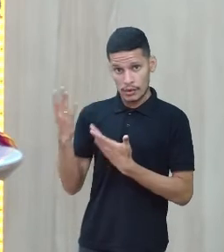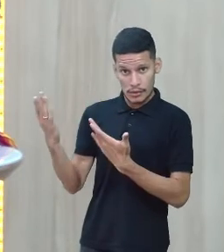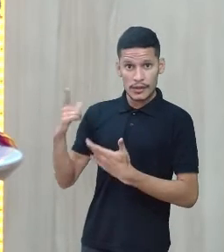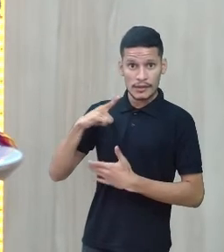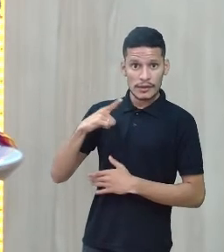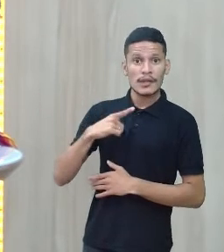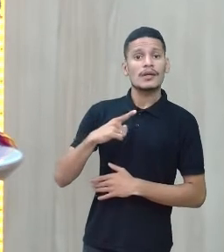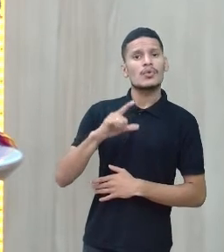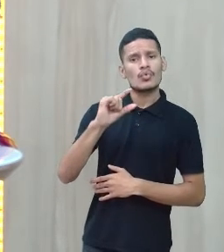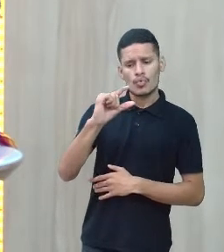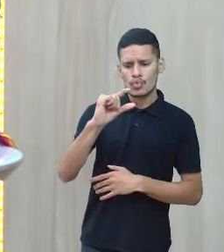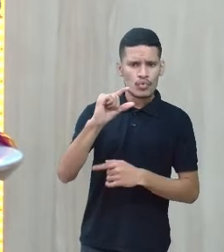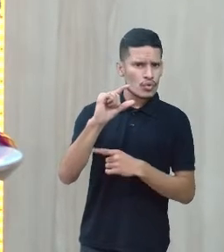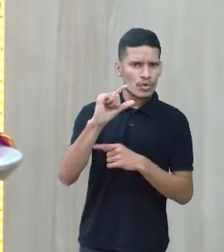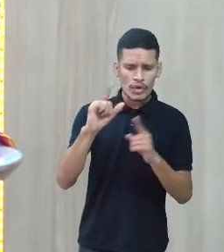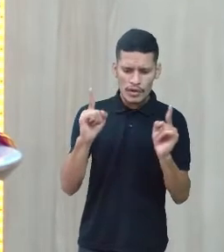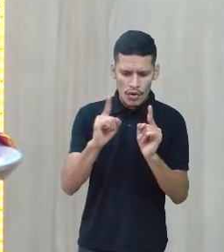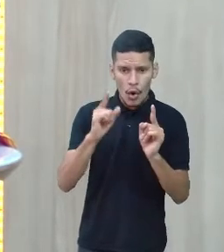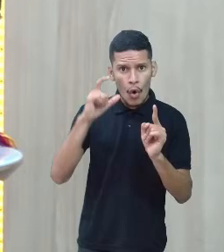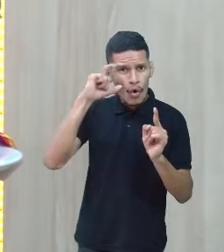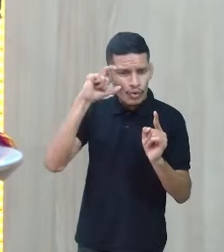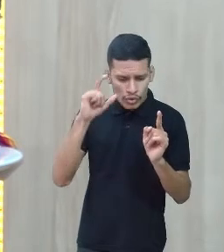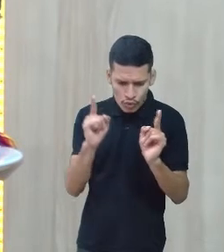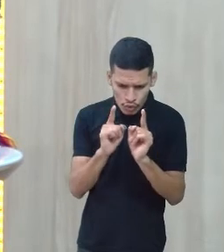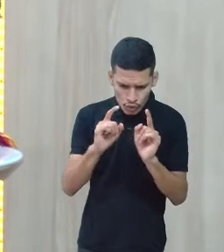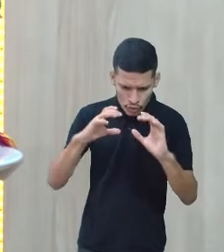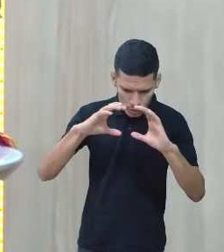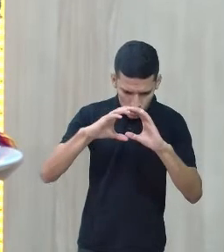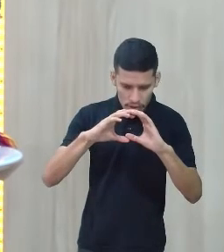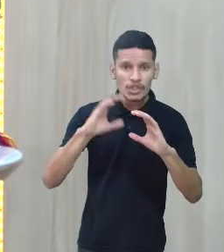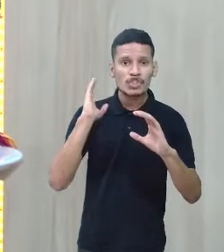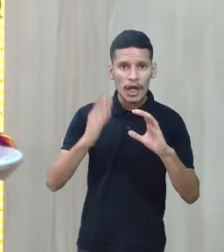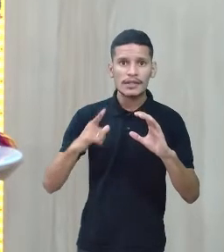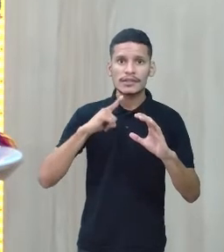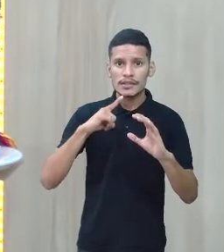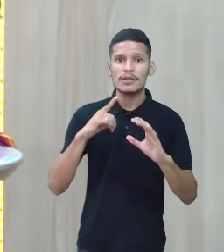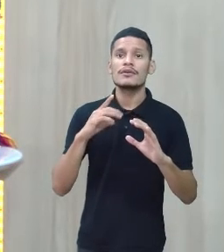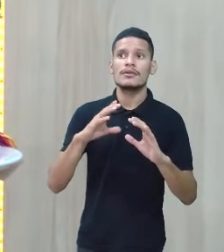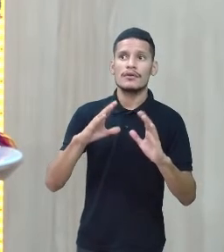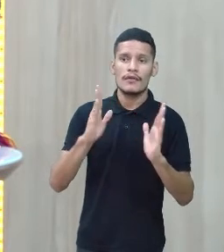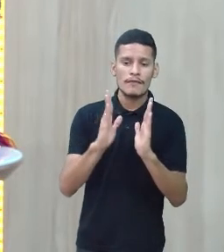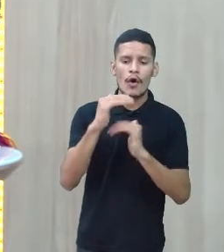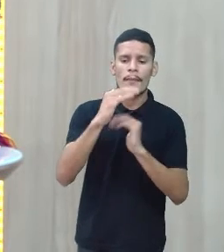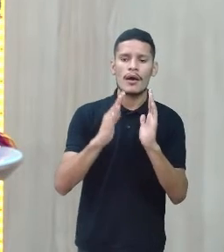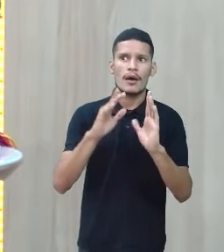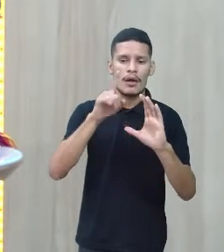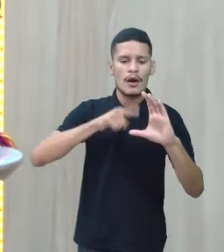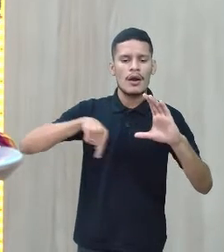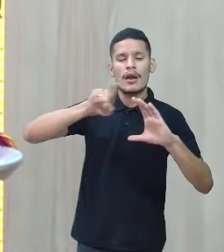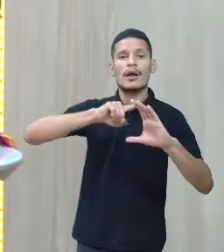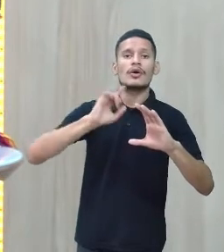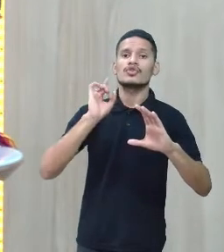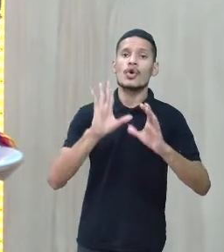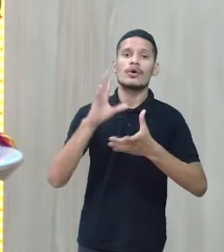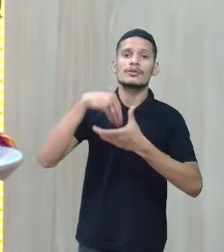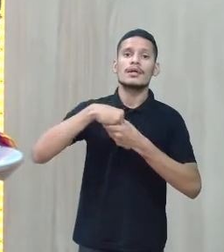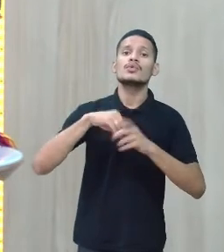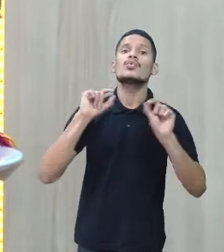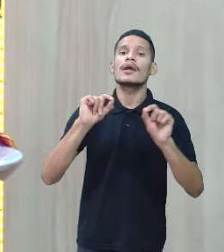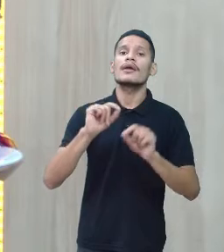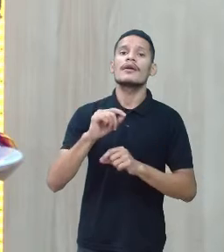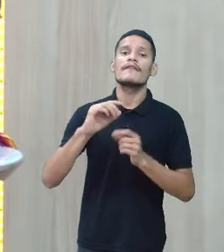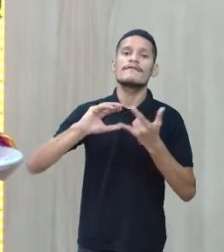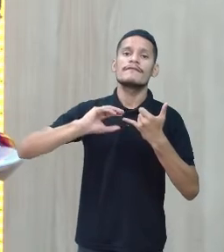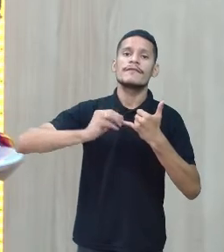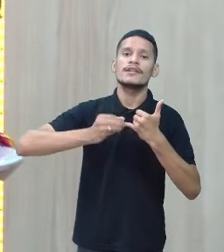caixinha de óculos. Então ela já tinha um formato mais redondo. E aí a gente só fez colocar feijão